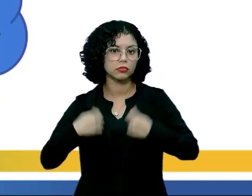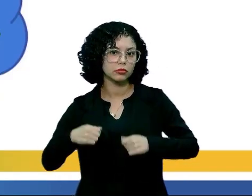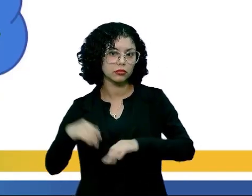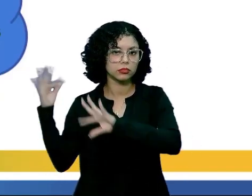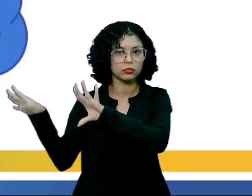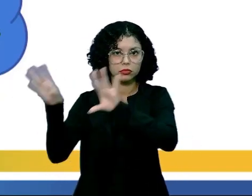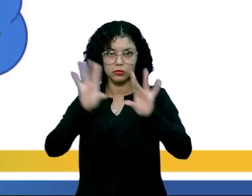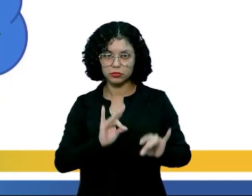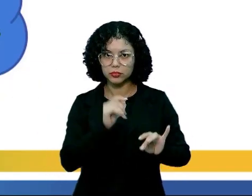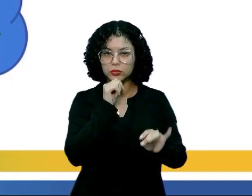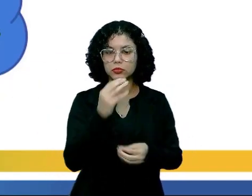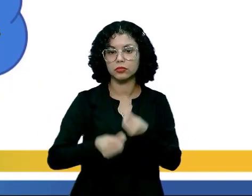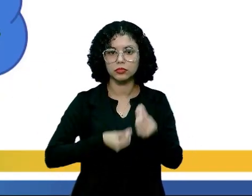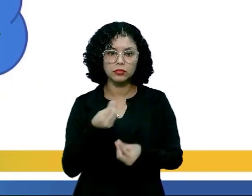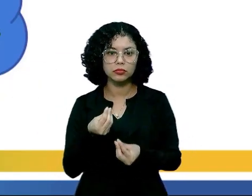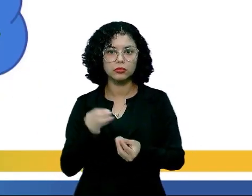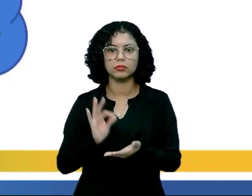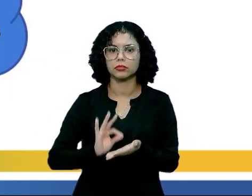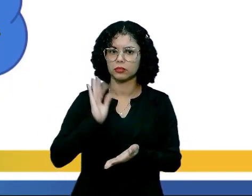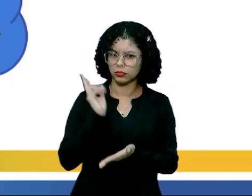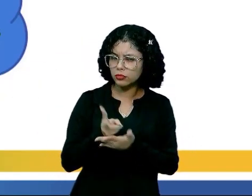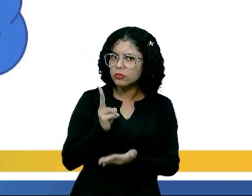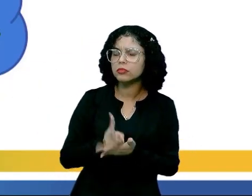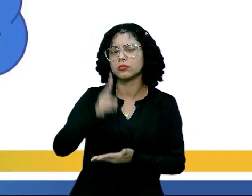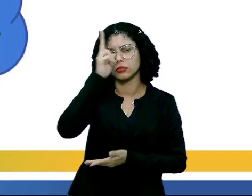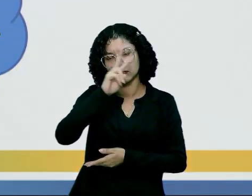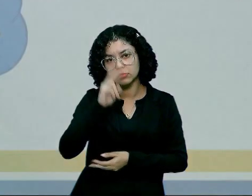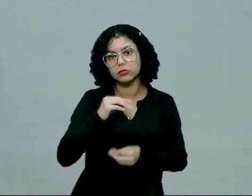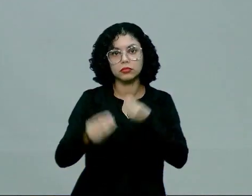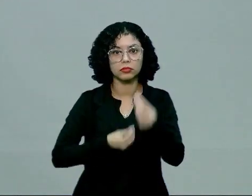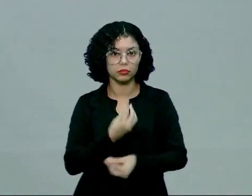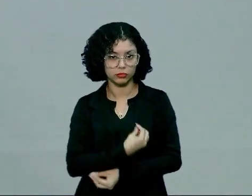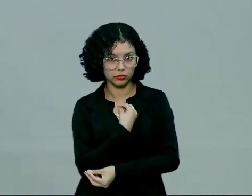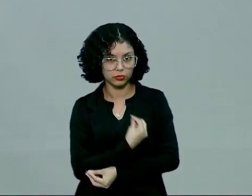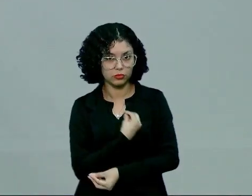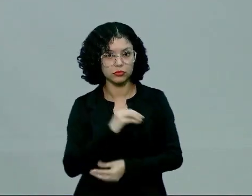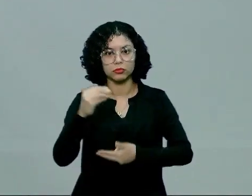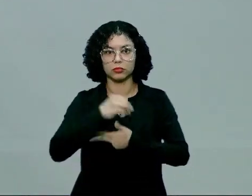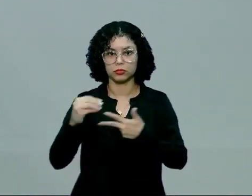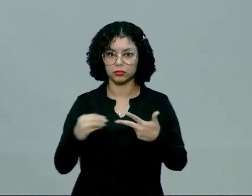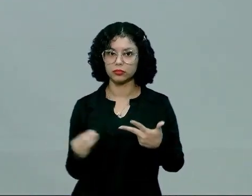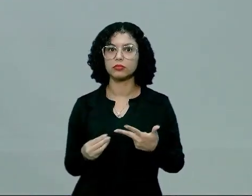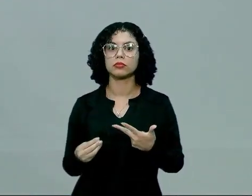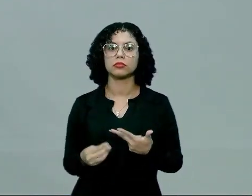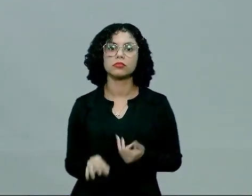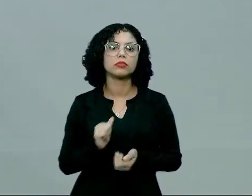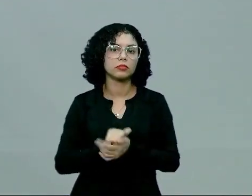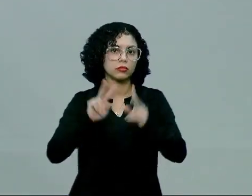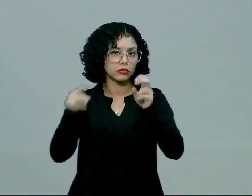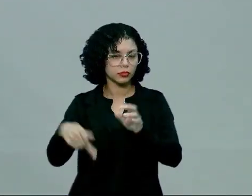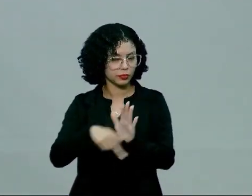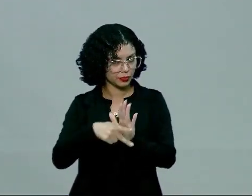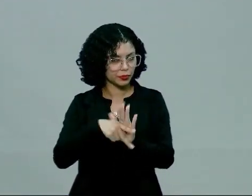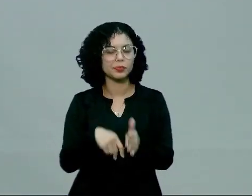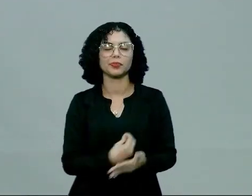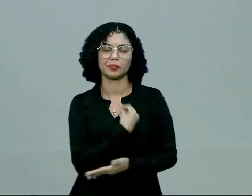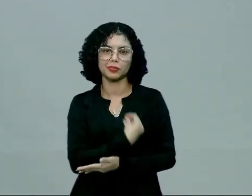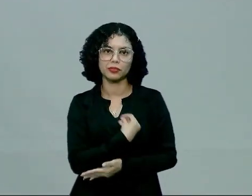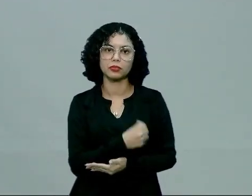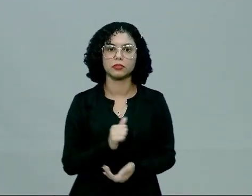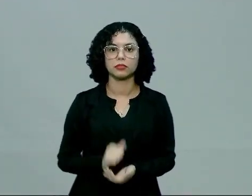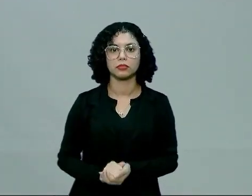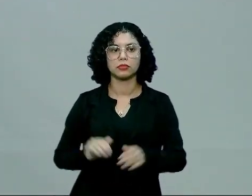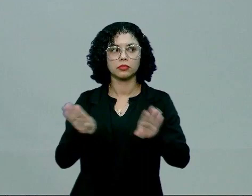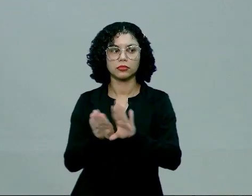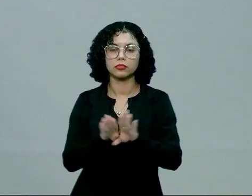deve levar comer no café da manhã porque a gente vai levar tanto pra vida Lembrando que o Enem é um um ensaio pra vida né um teste pra vida